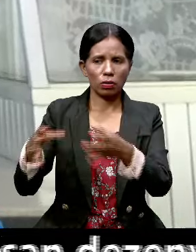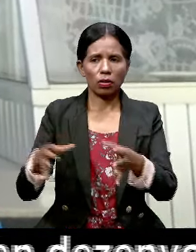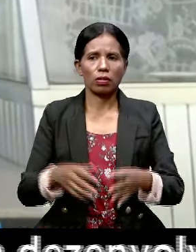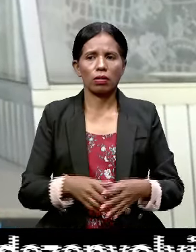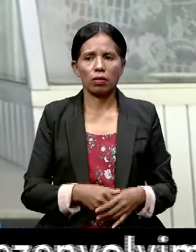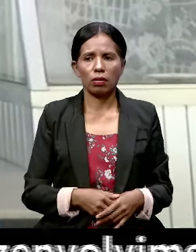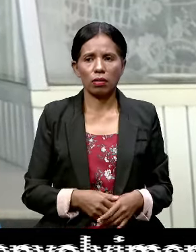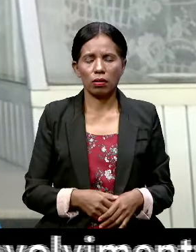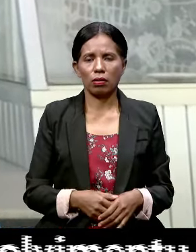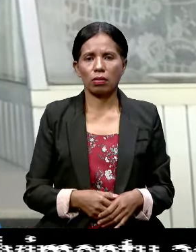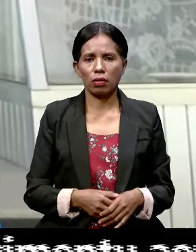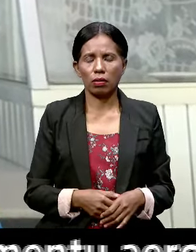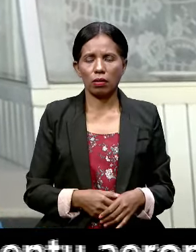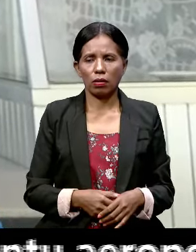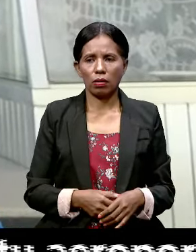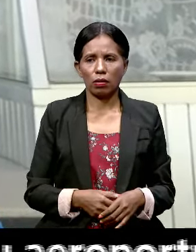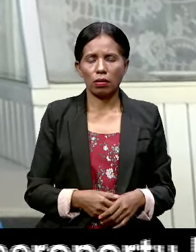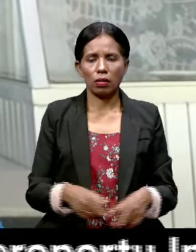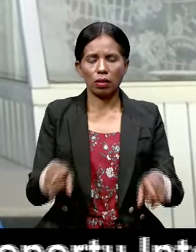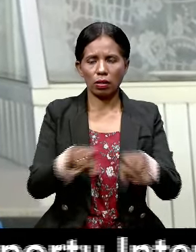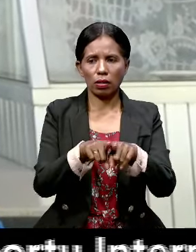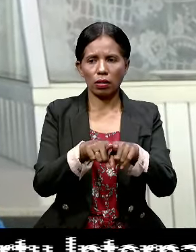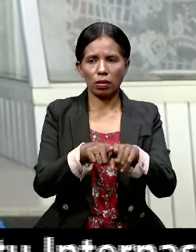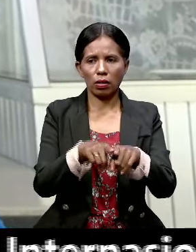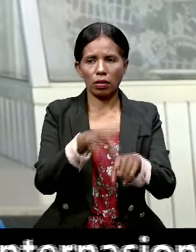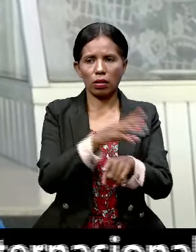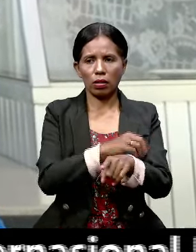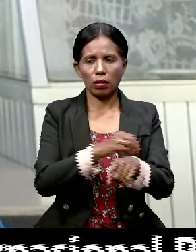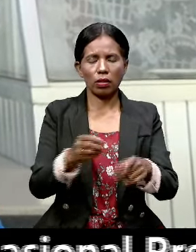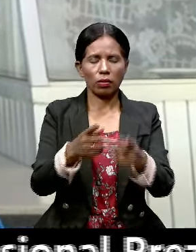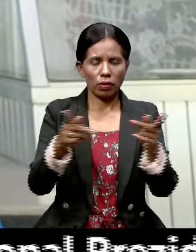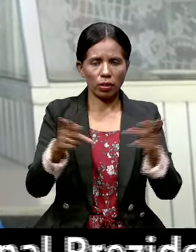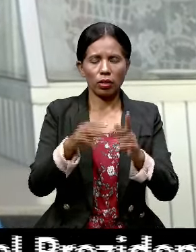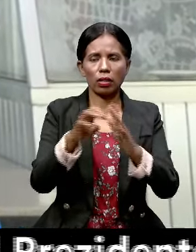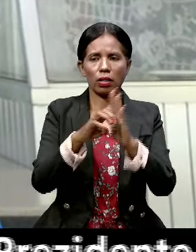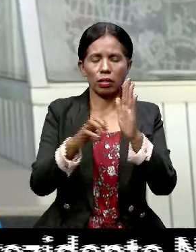E né, parte de procurar estado né.